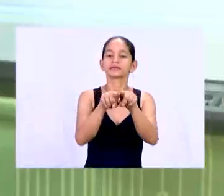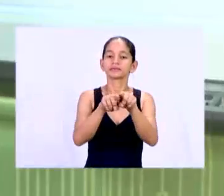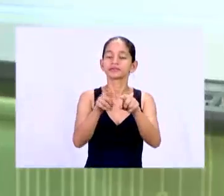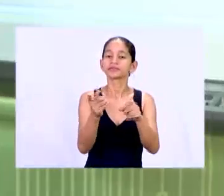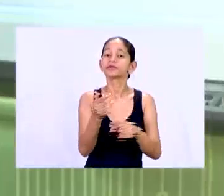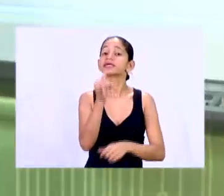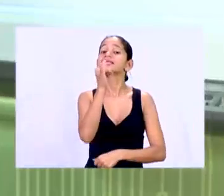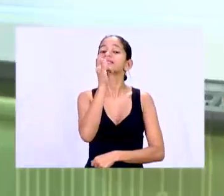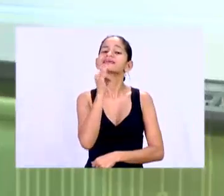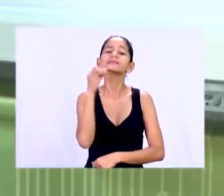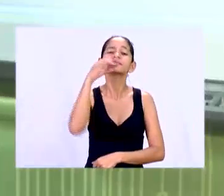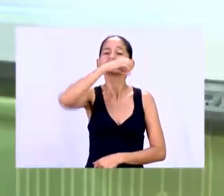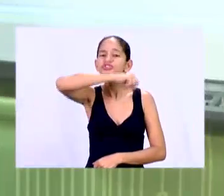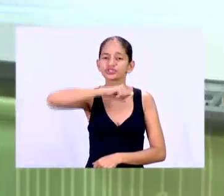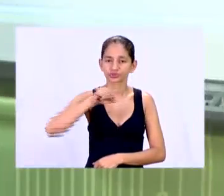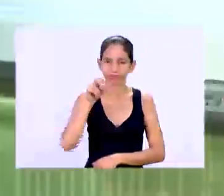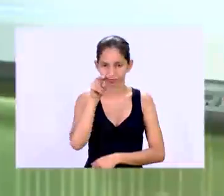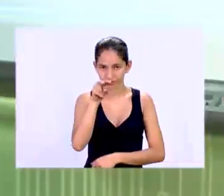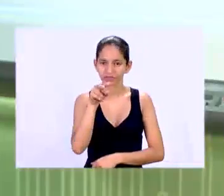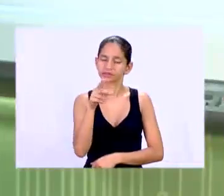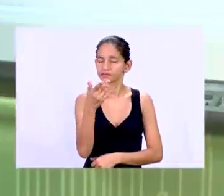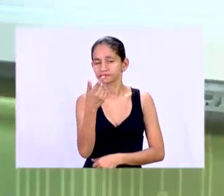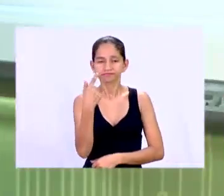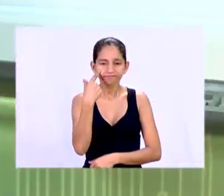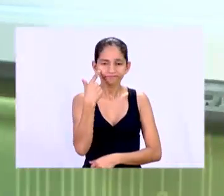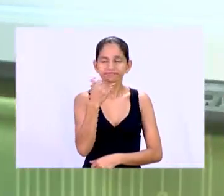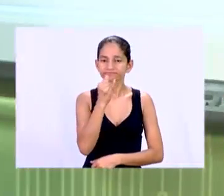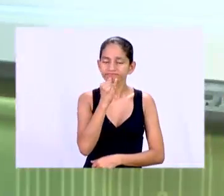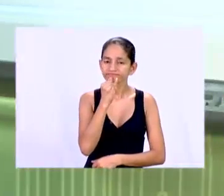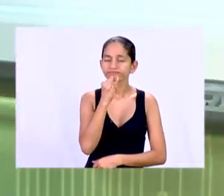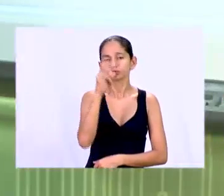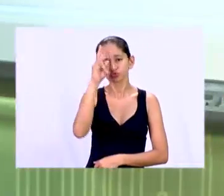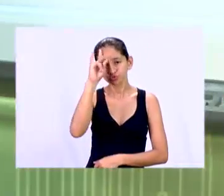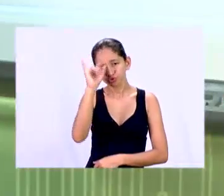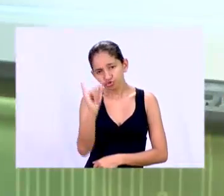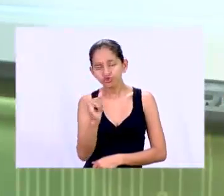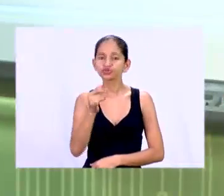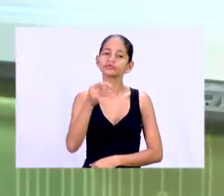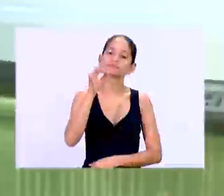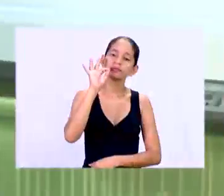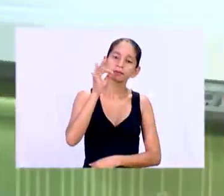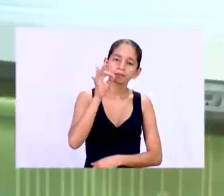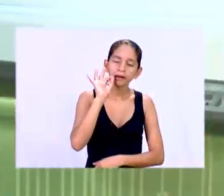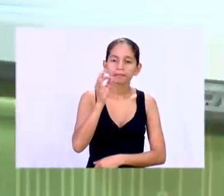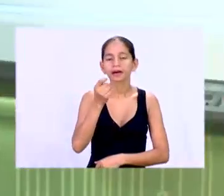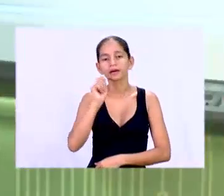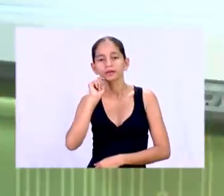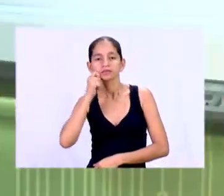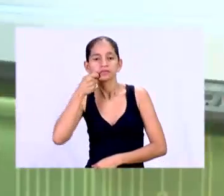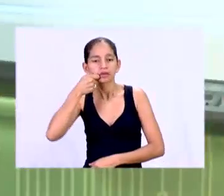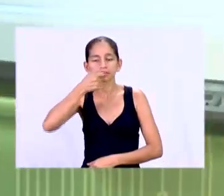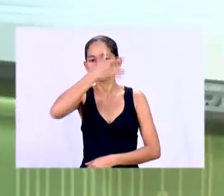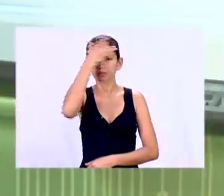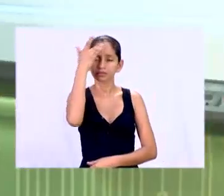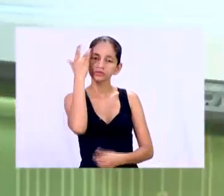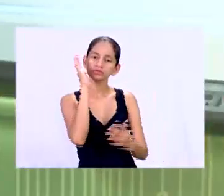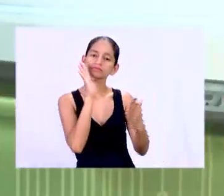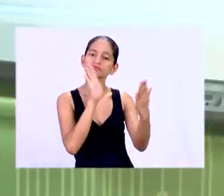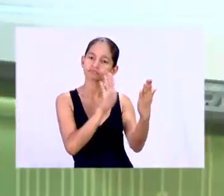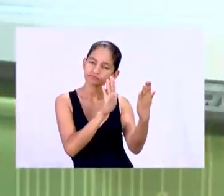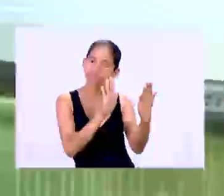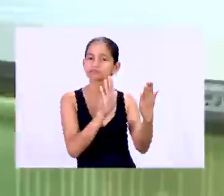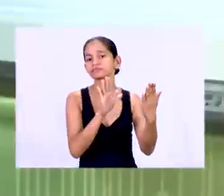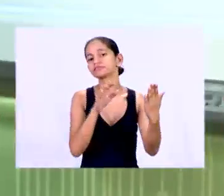Eu vou dar um exemplo rápido para vocês, né? Eu estava um certo dia tomando um café, comendo um pão com uma pessoa, e nesse dia